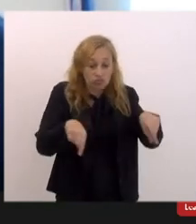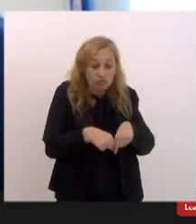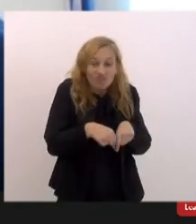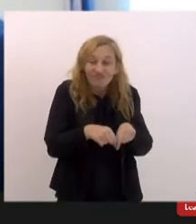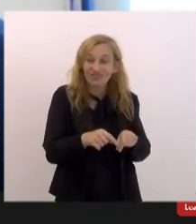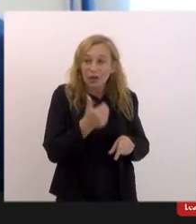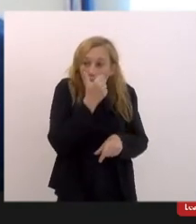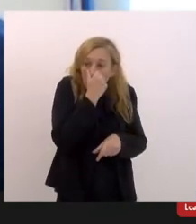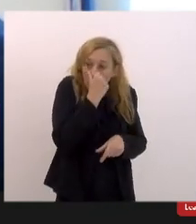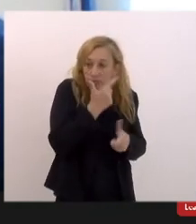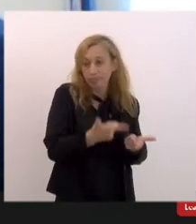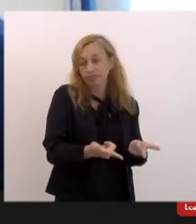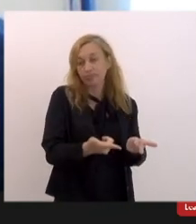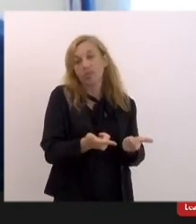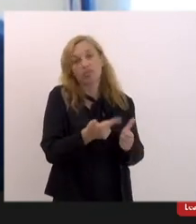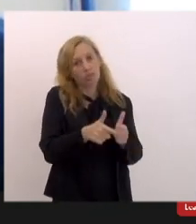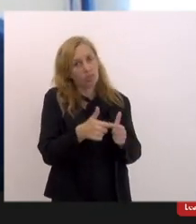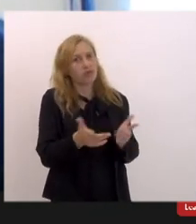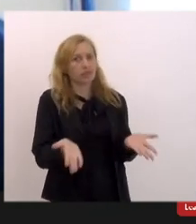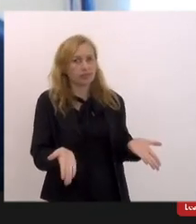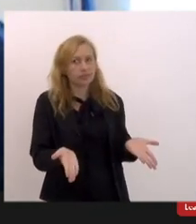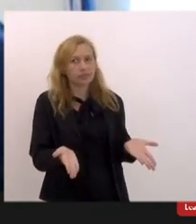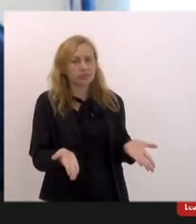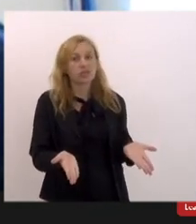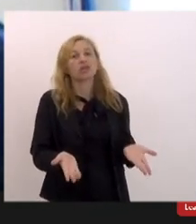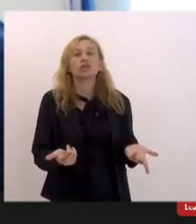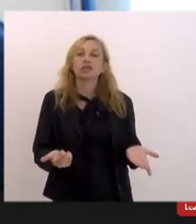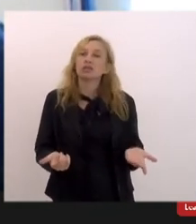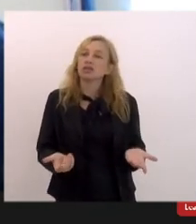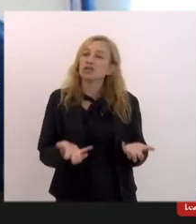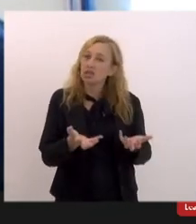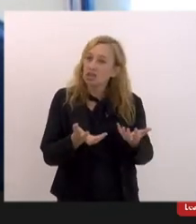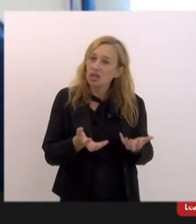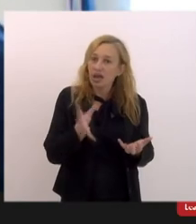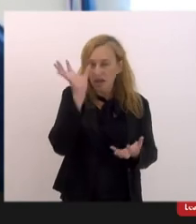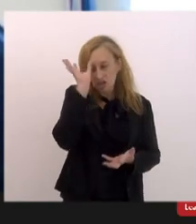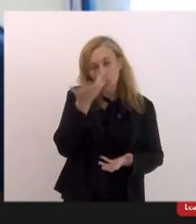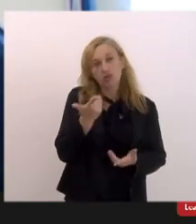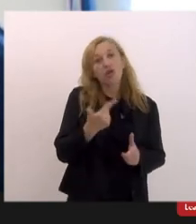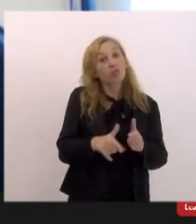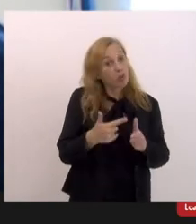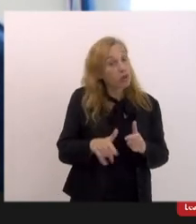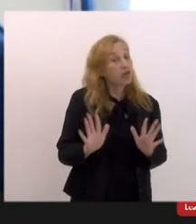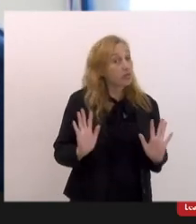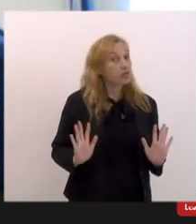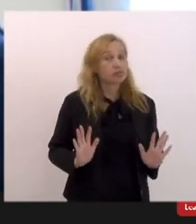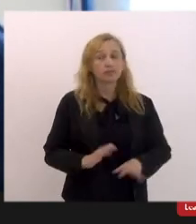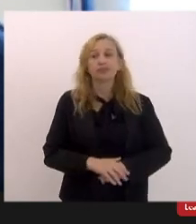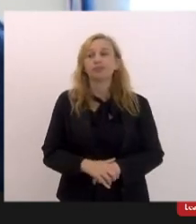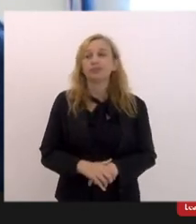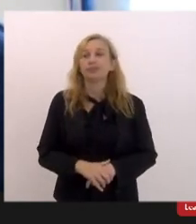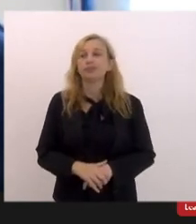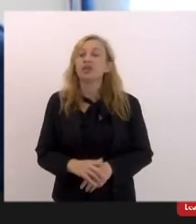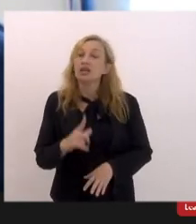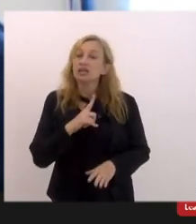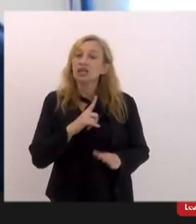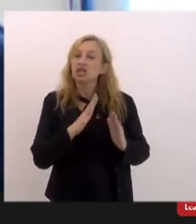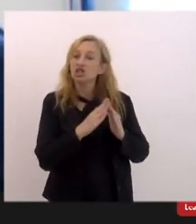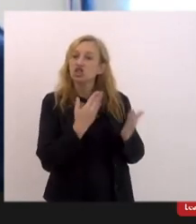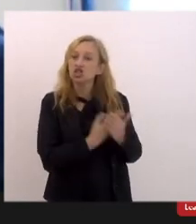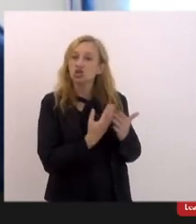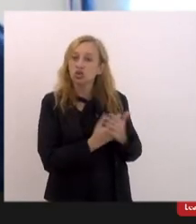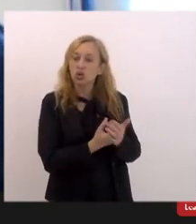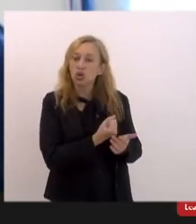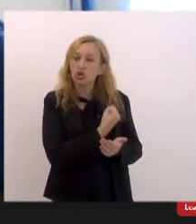Evidente que isso é um problema. O que a gente quer é que se resolva o problema na medida do possível. Tem escolas que reduzir